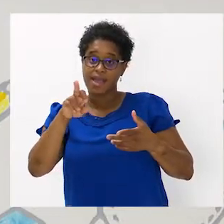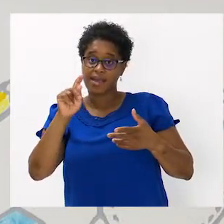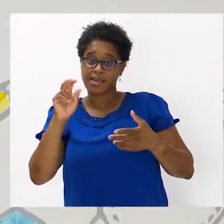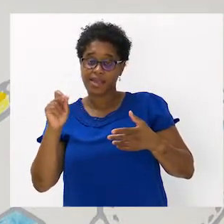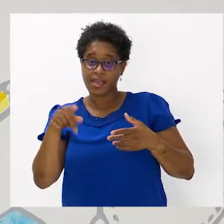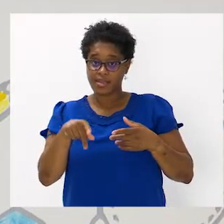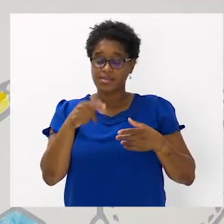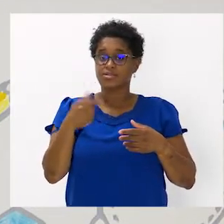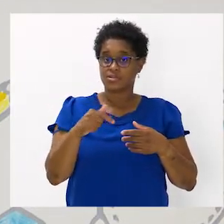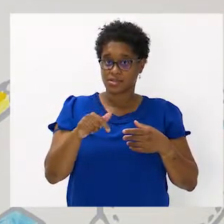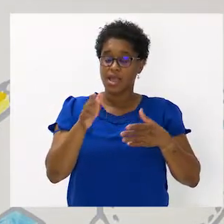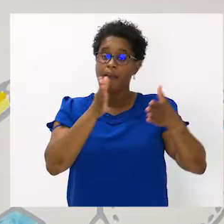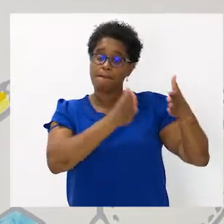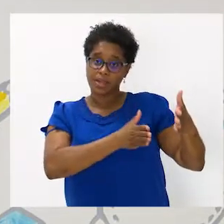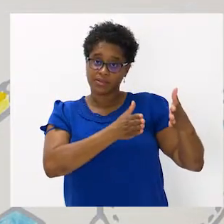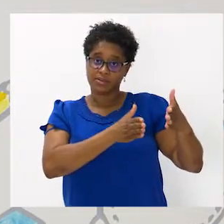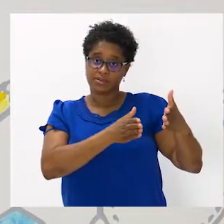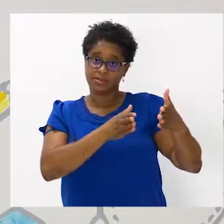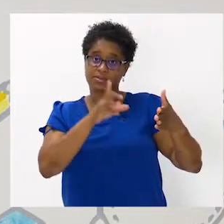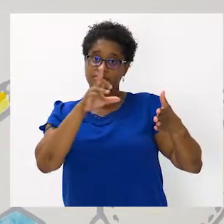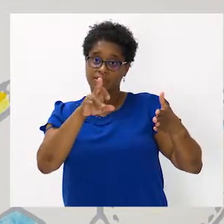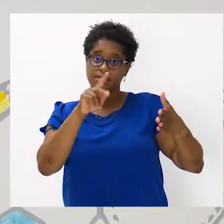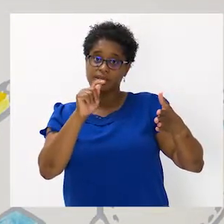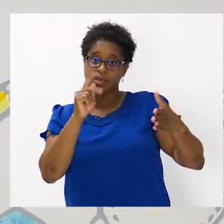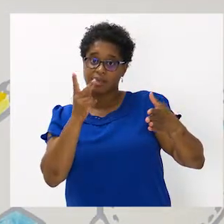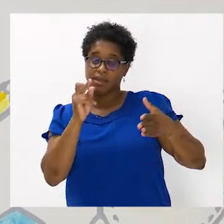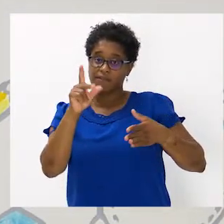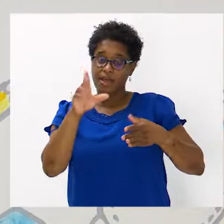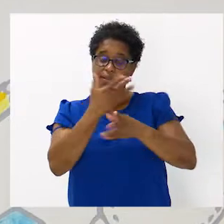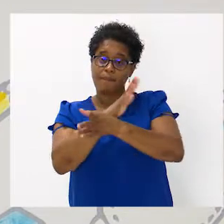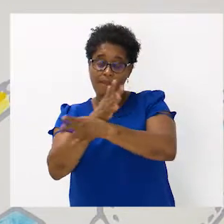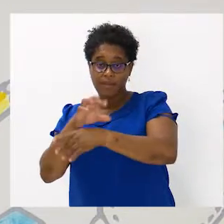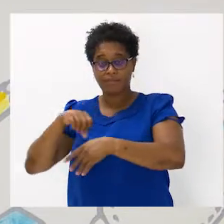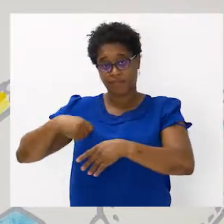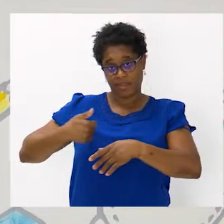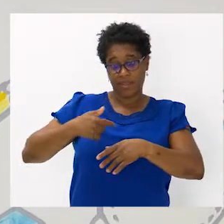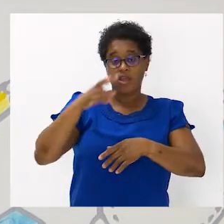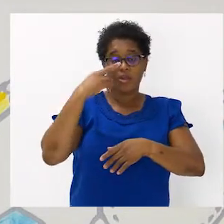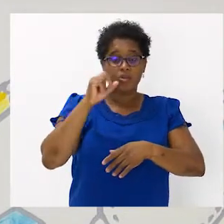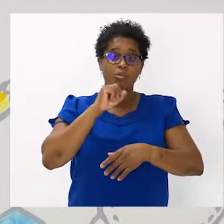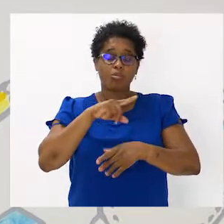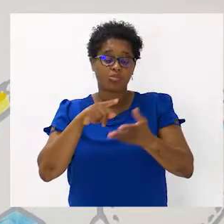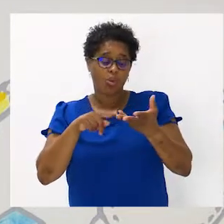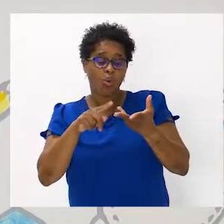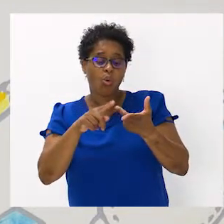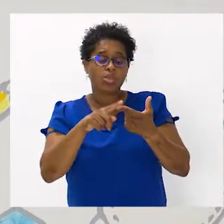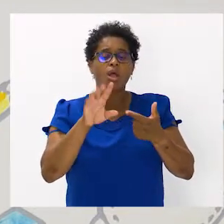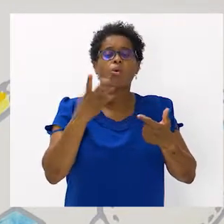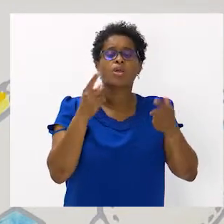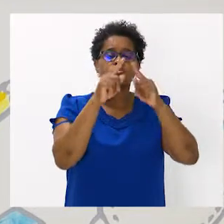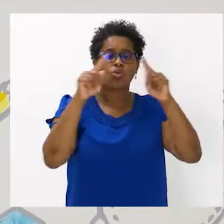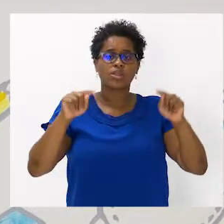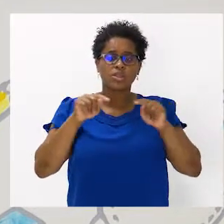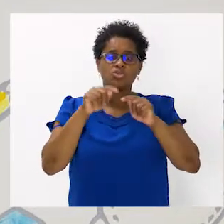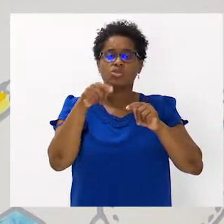aqui, que está a parte relevada. Podem ver, vamos contar quantos quadradinhos